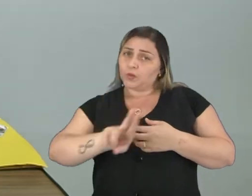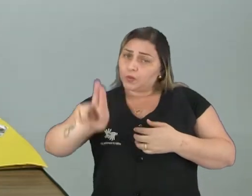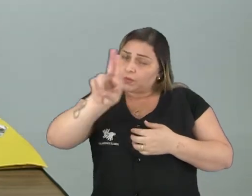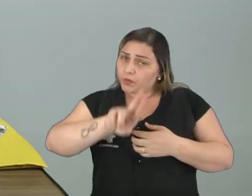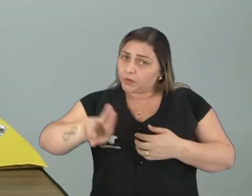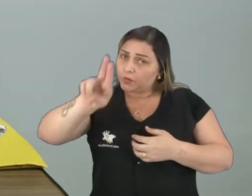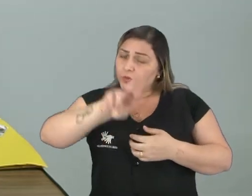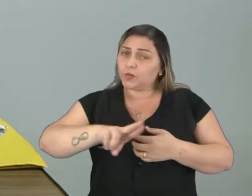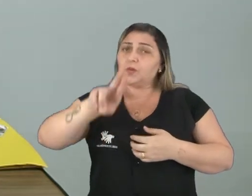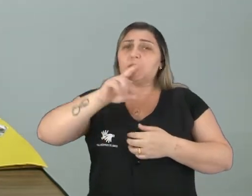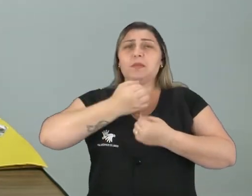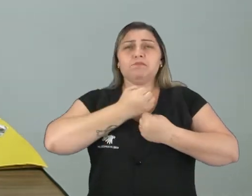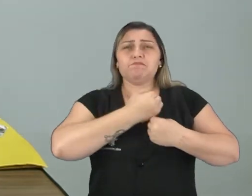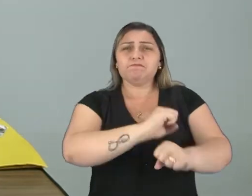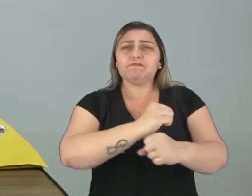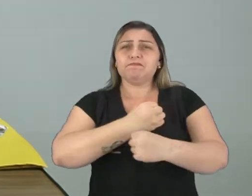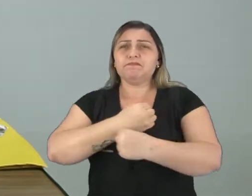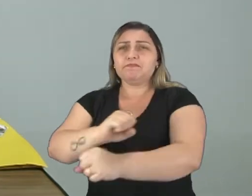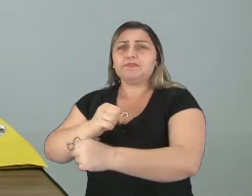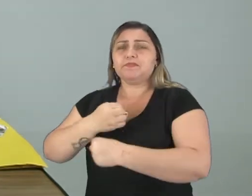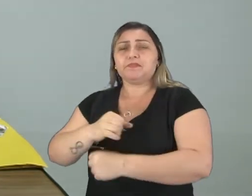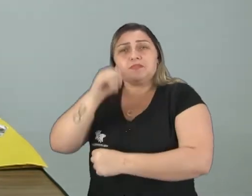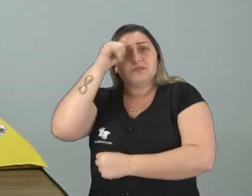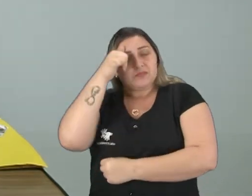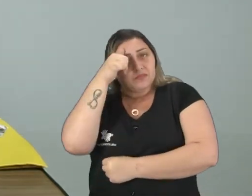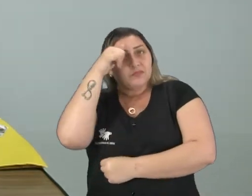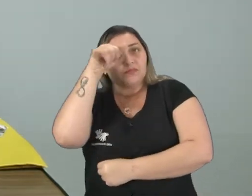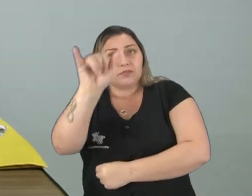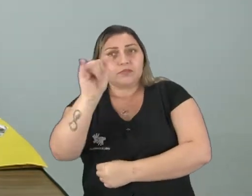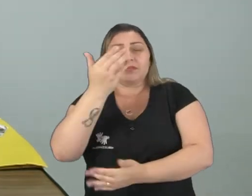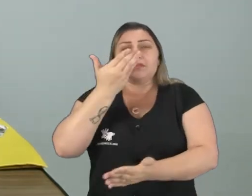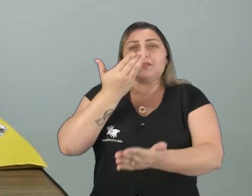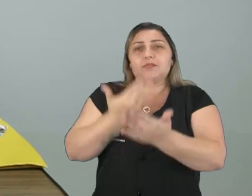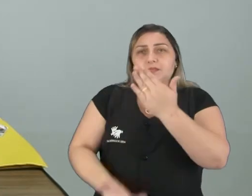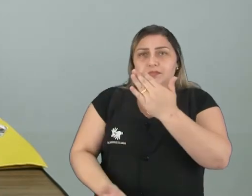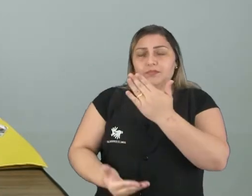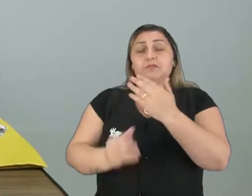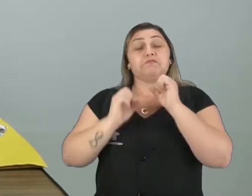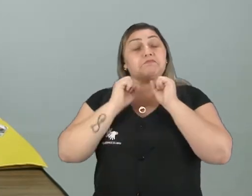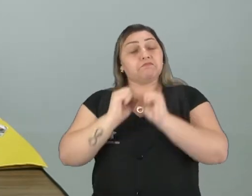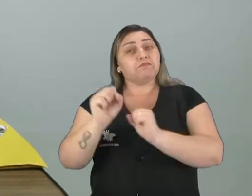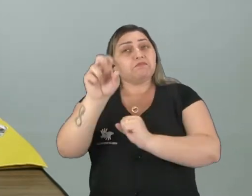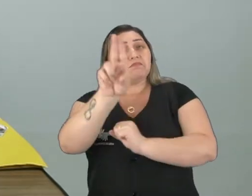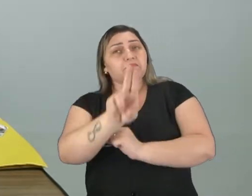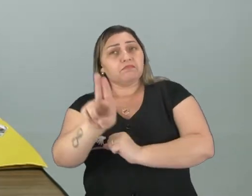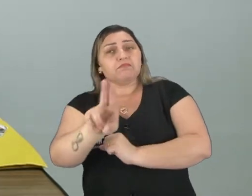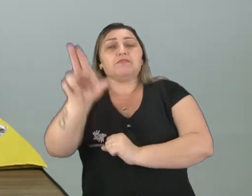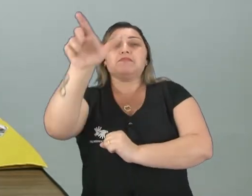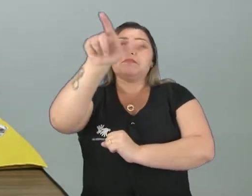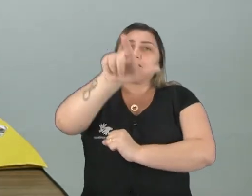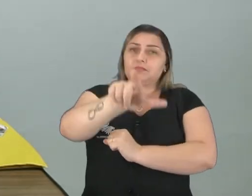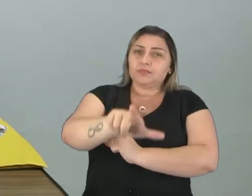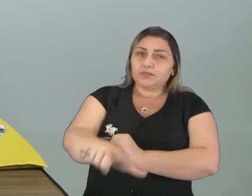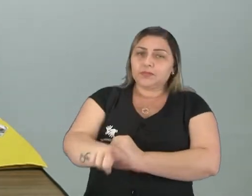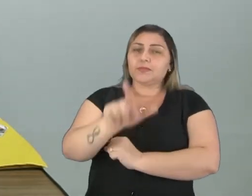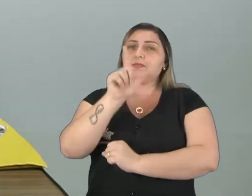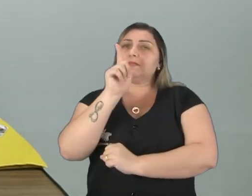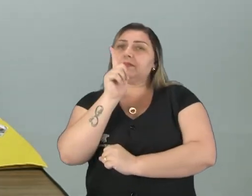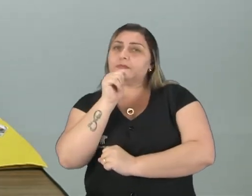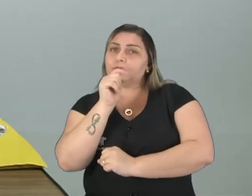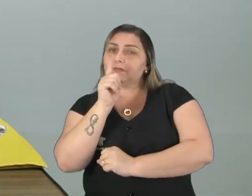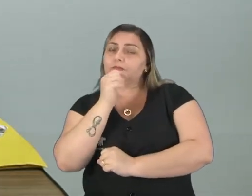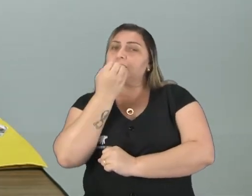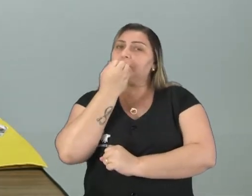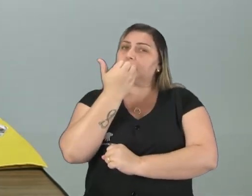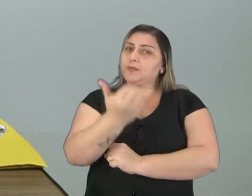utilizamos muita água. E para evitar esse desperdício, nós podemos o quê? Reutilizar essa